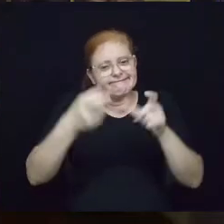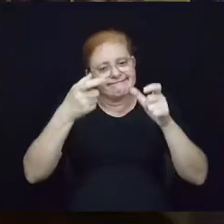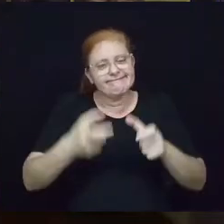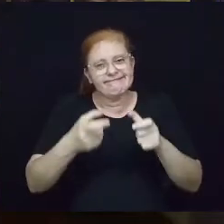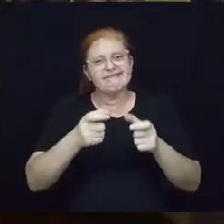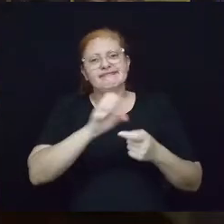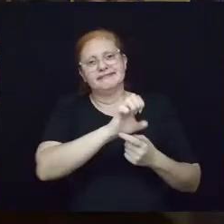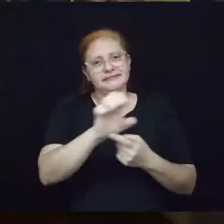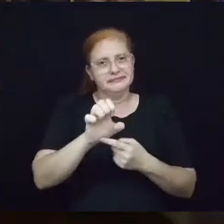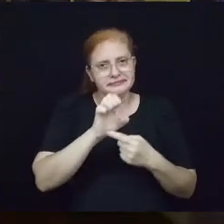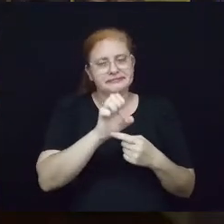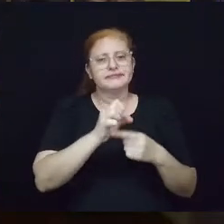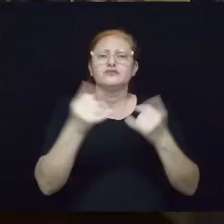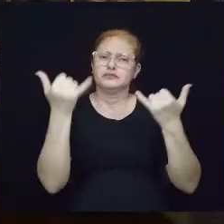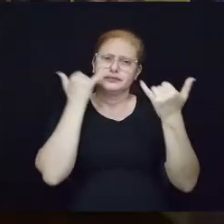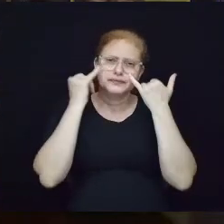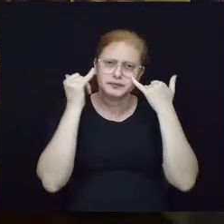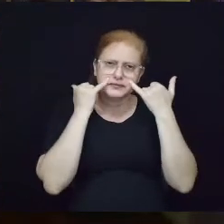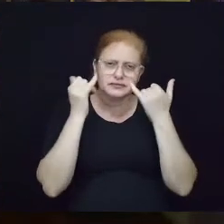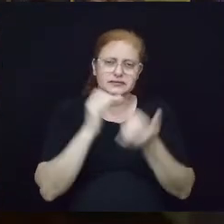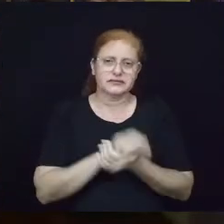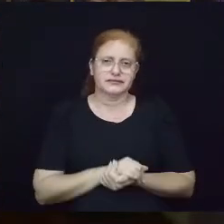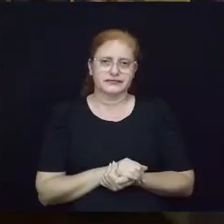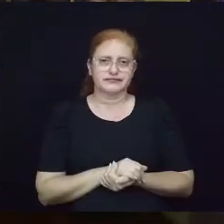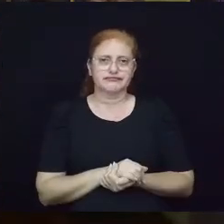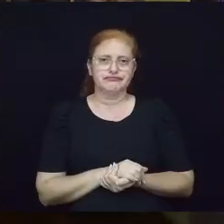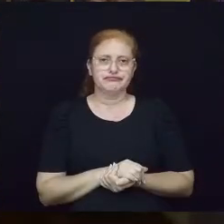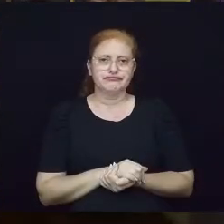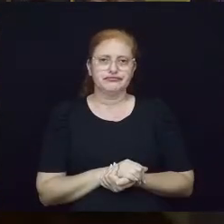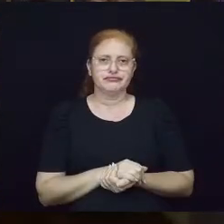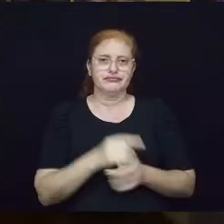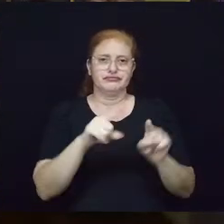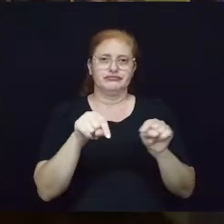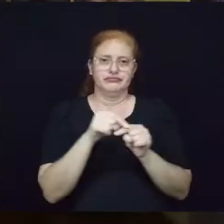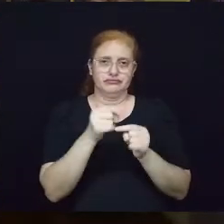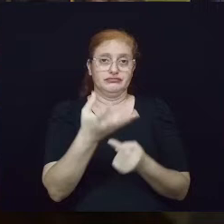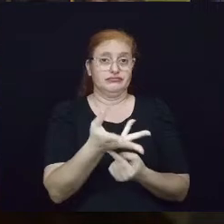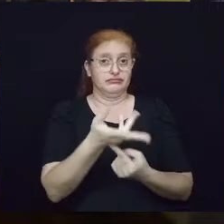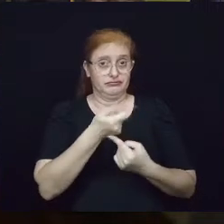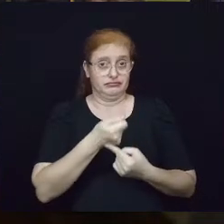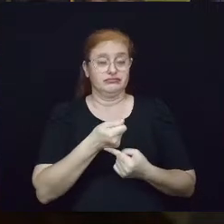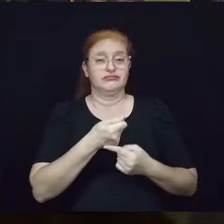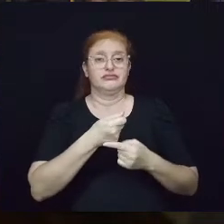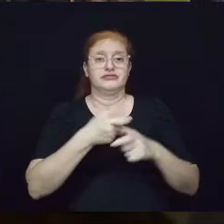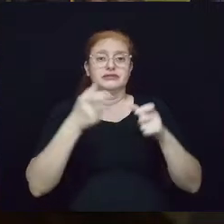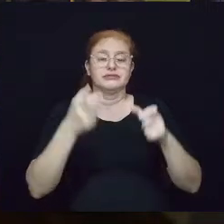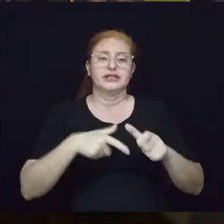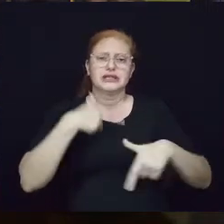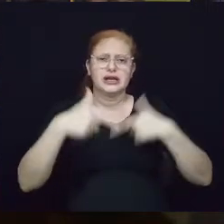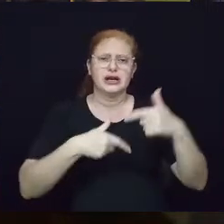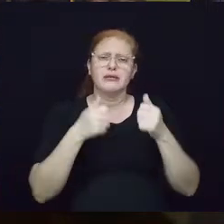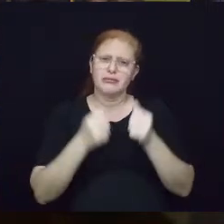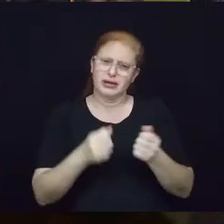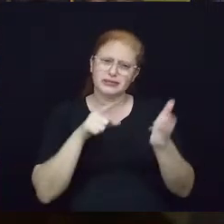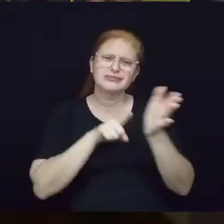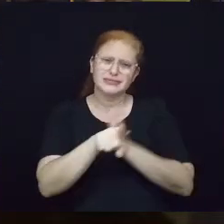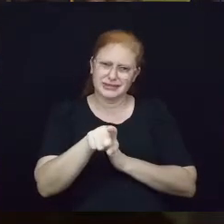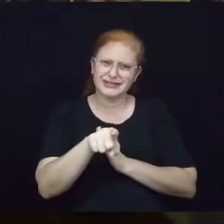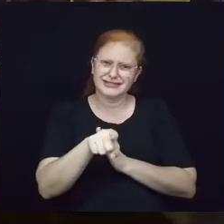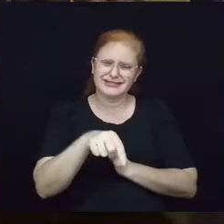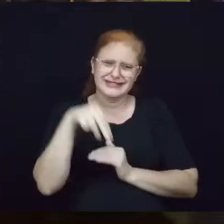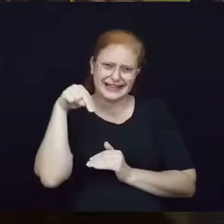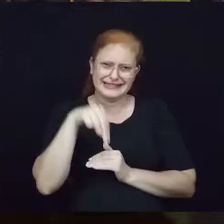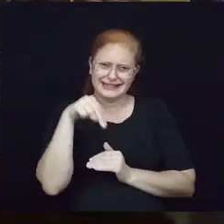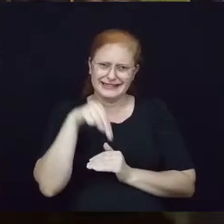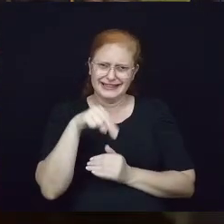expositivo essas informações que vêm do ateliê do espaço de trabalho. Posso fazer uma pergunta para ti, Neiva? Pois